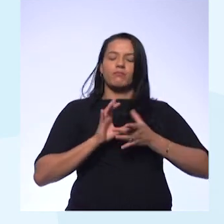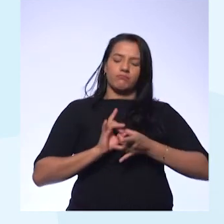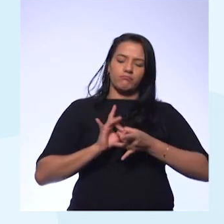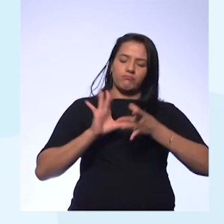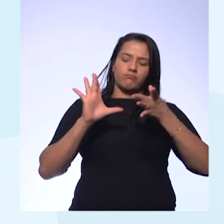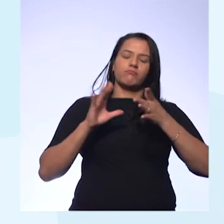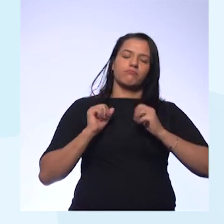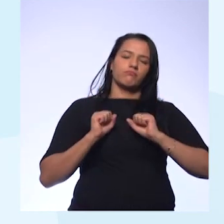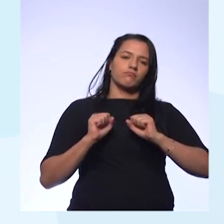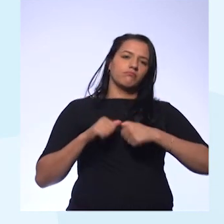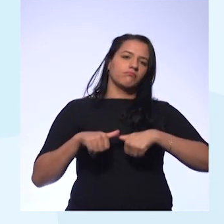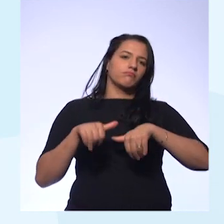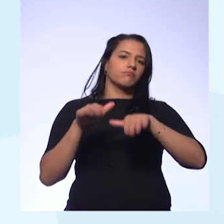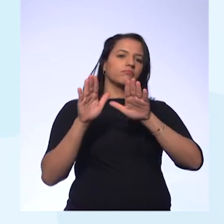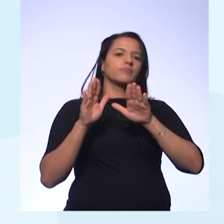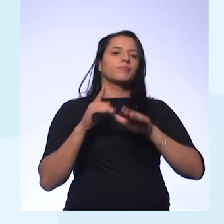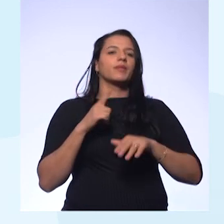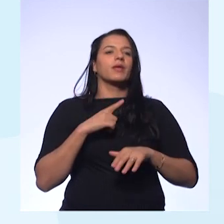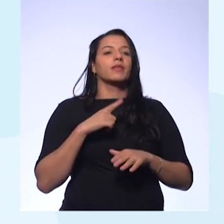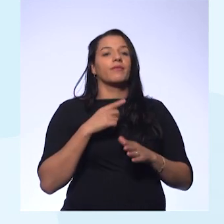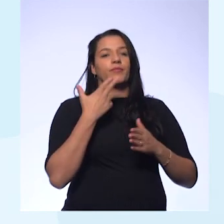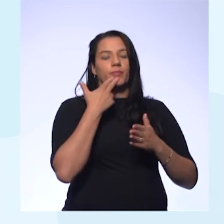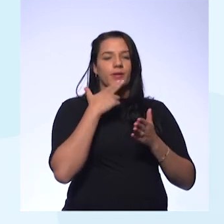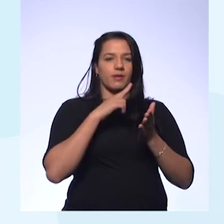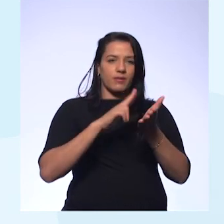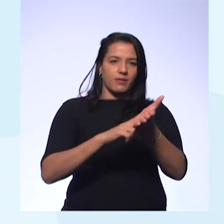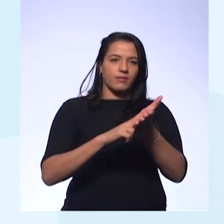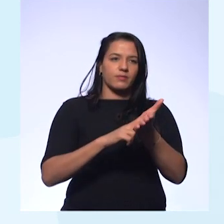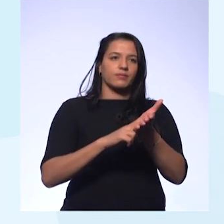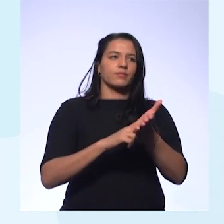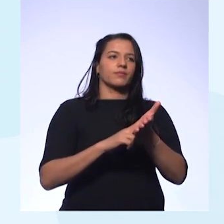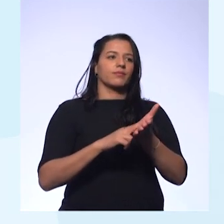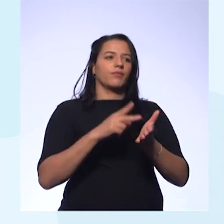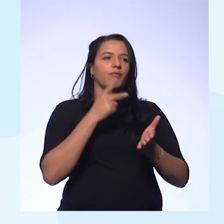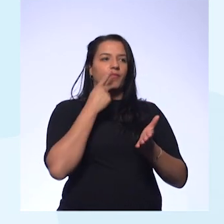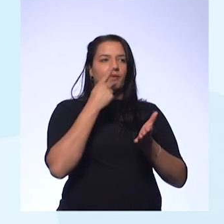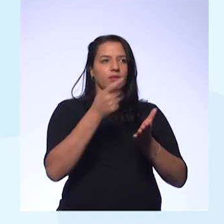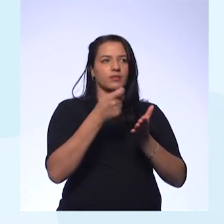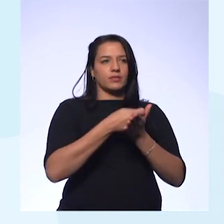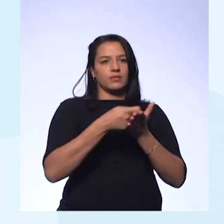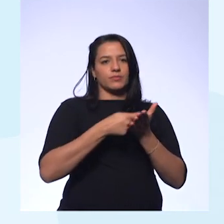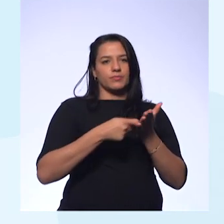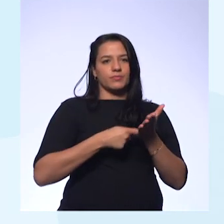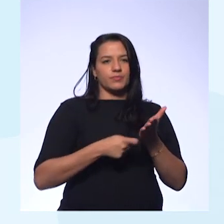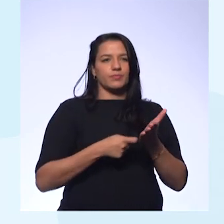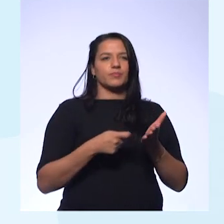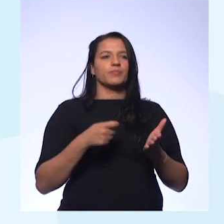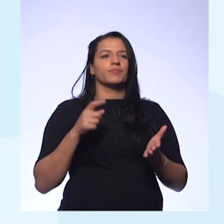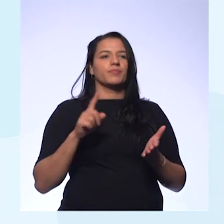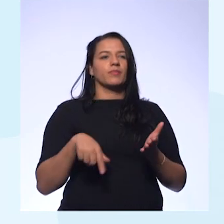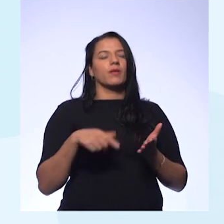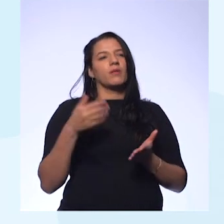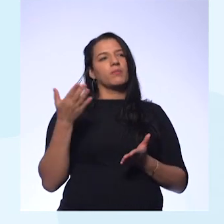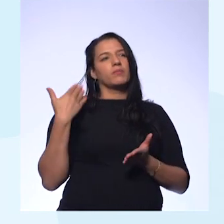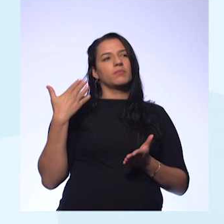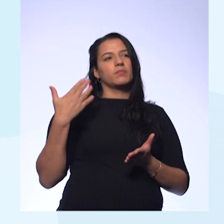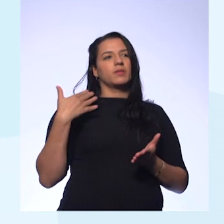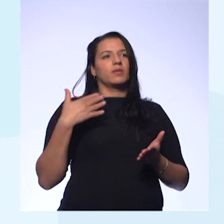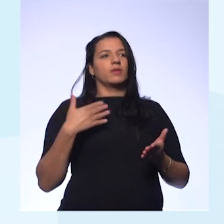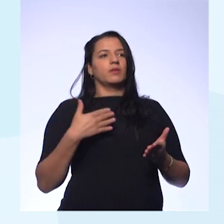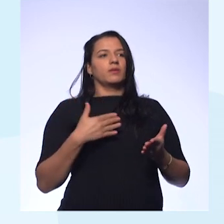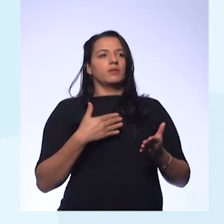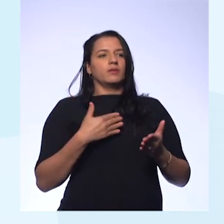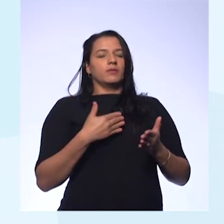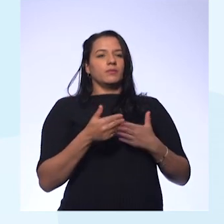negócio acontecer, onde uma carta que teria supostamente sido escrita por um comunista, que, né, propunha tocar o terror